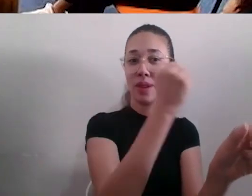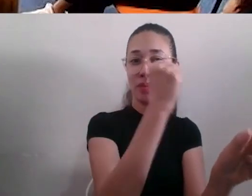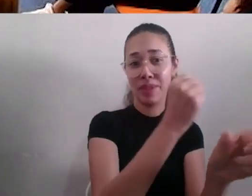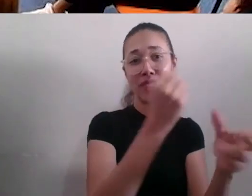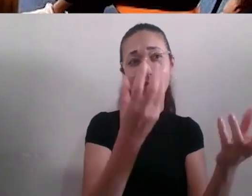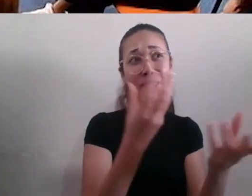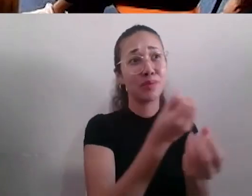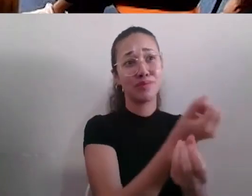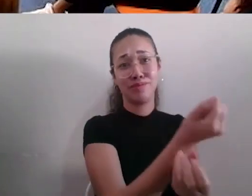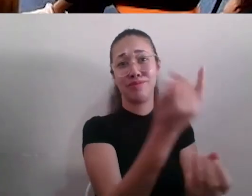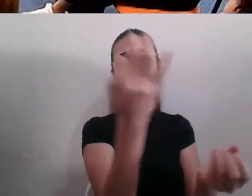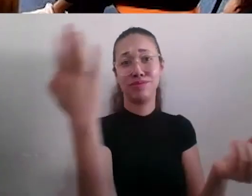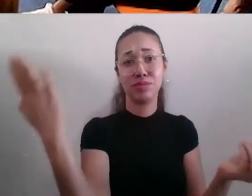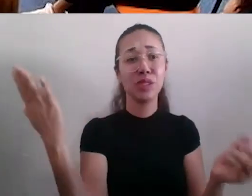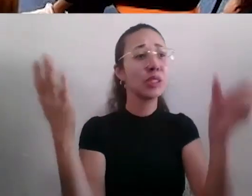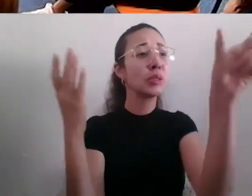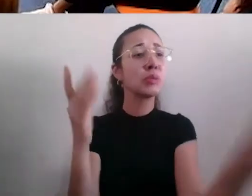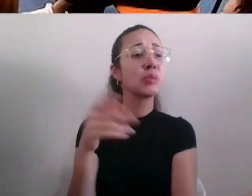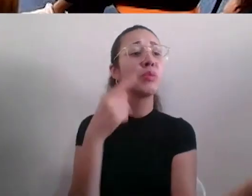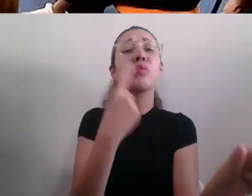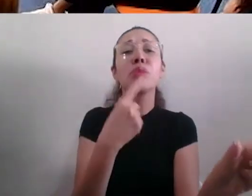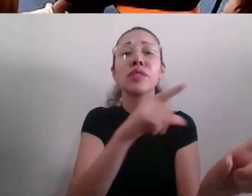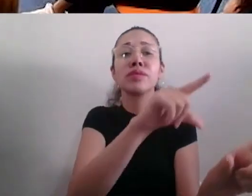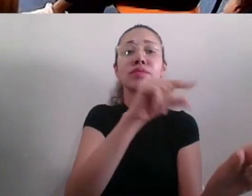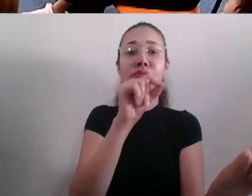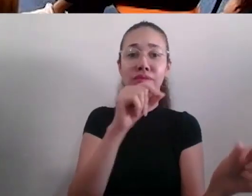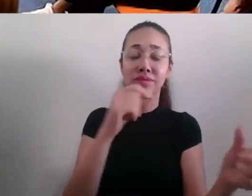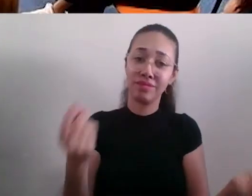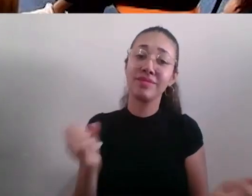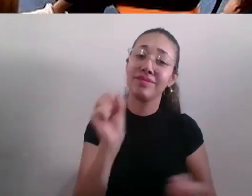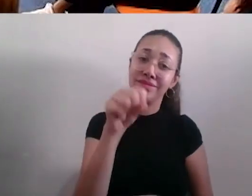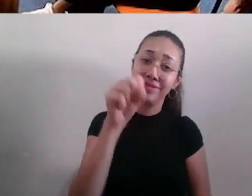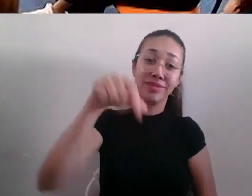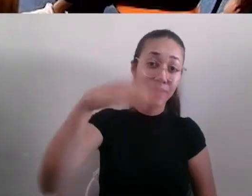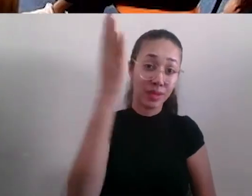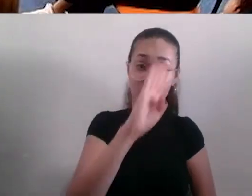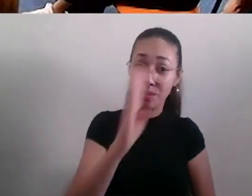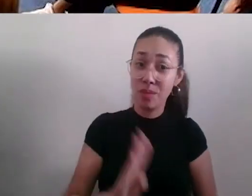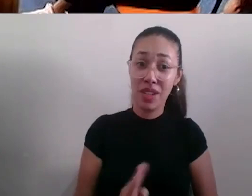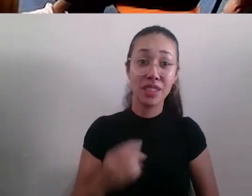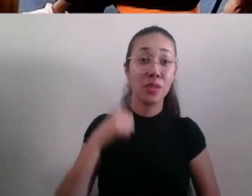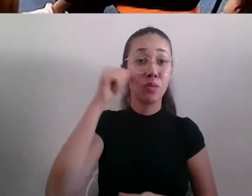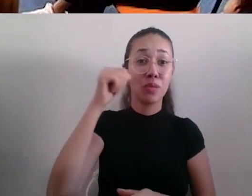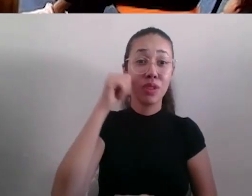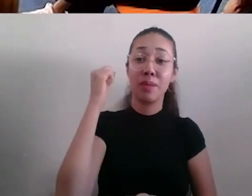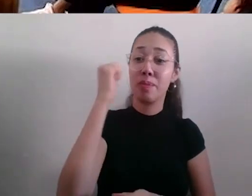que esse? Fica fácil, são 3 ou 4 por dia no Brasil, é uma coisa horrível.